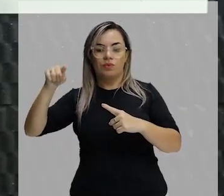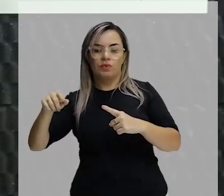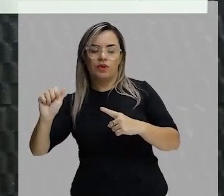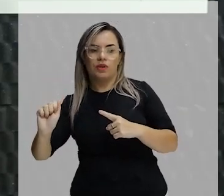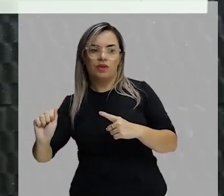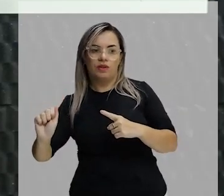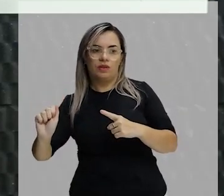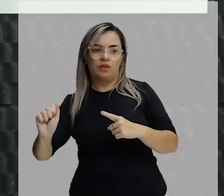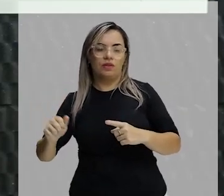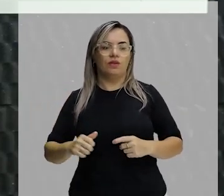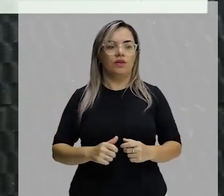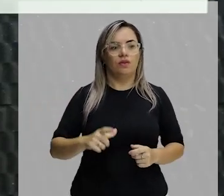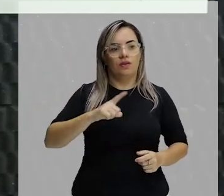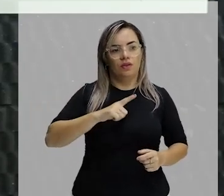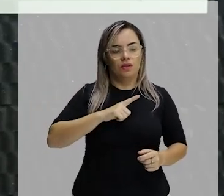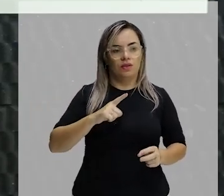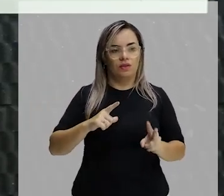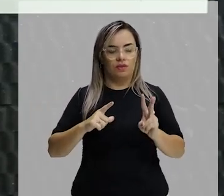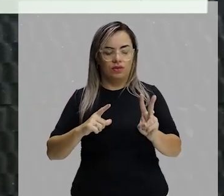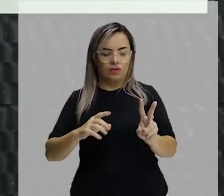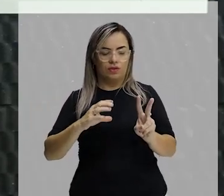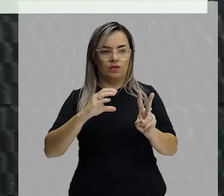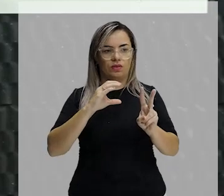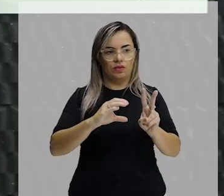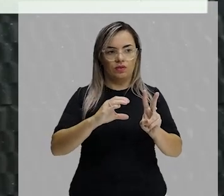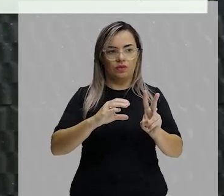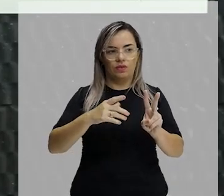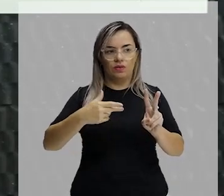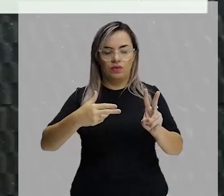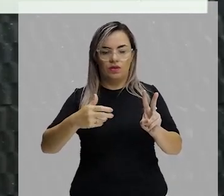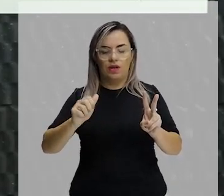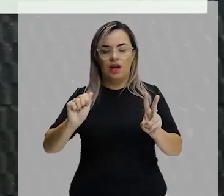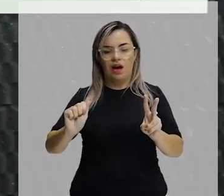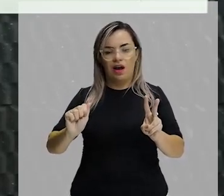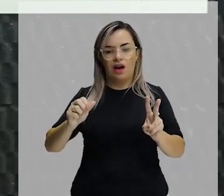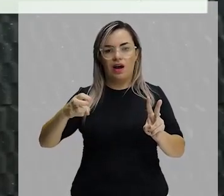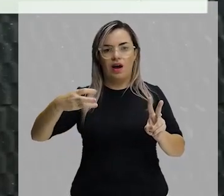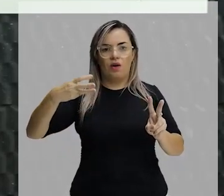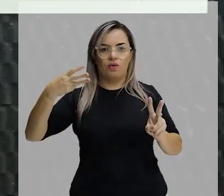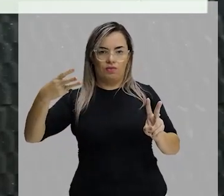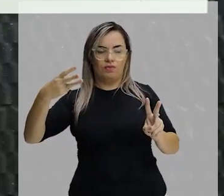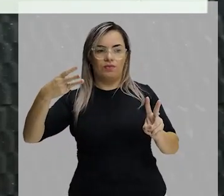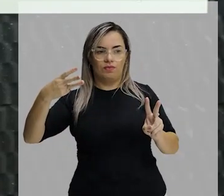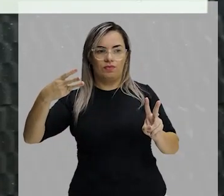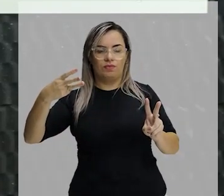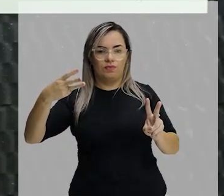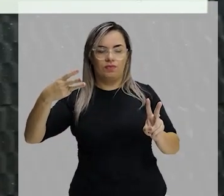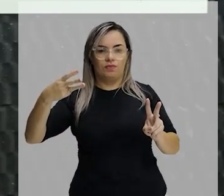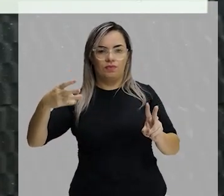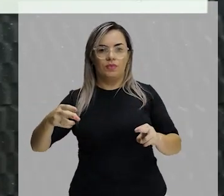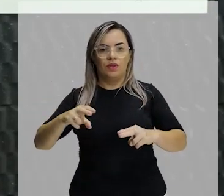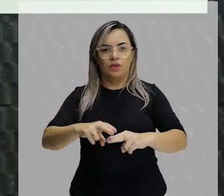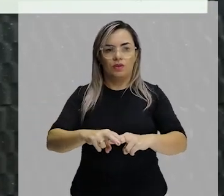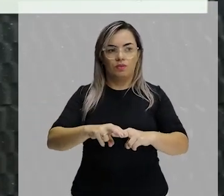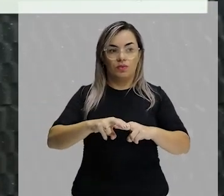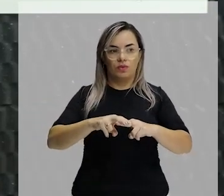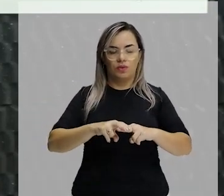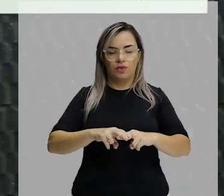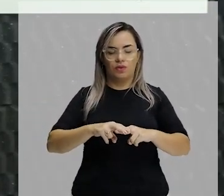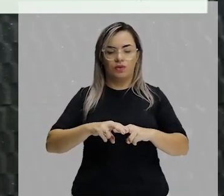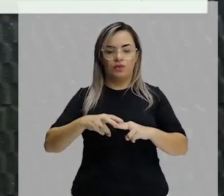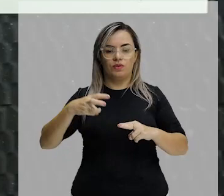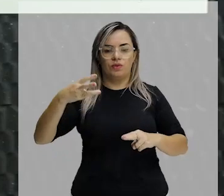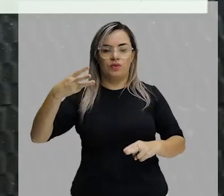cubo é A elevado ao cubo, ou a terceira potência. É por isso que o expoente 3 a gente